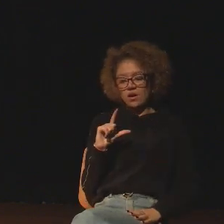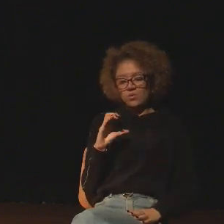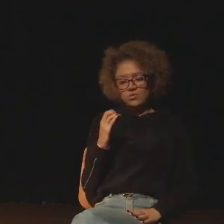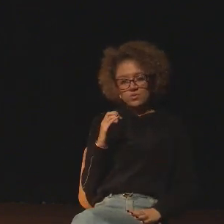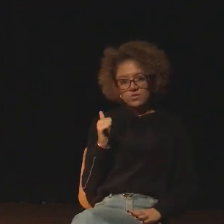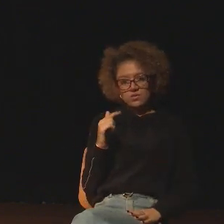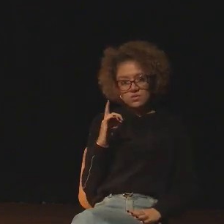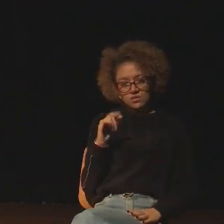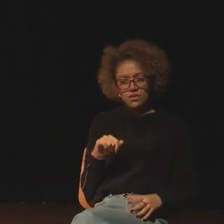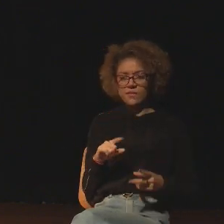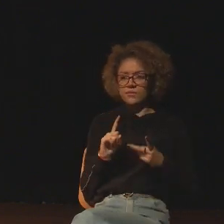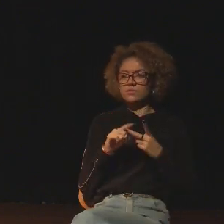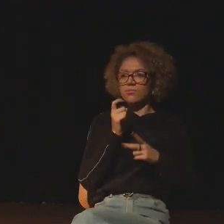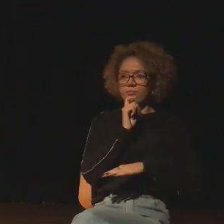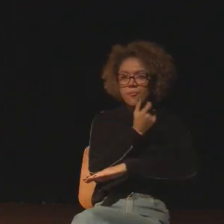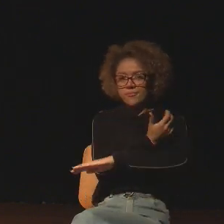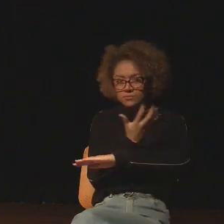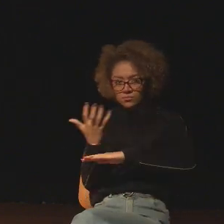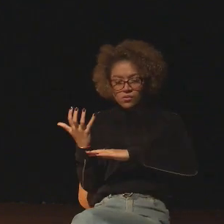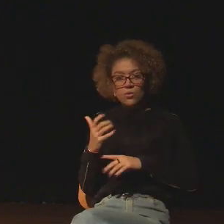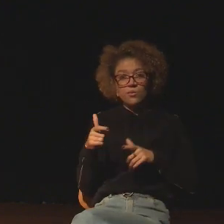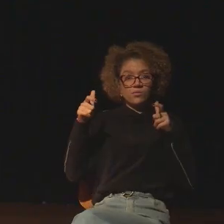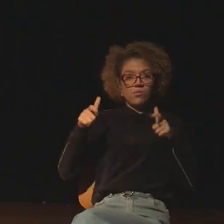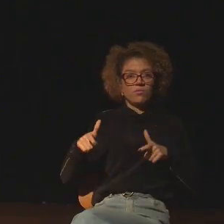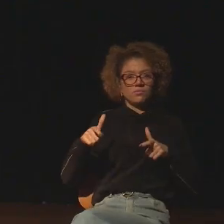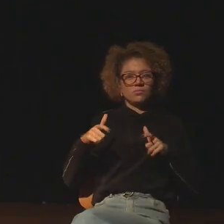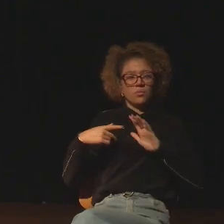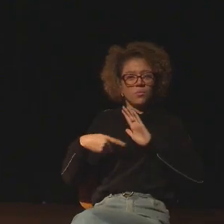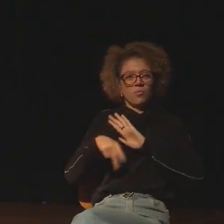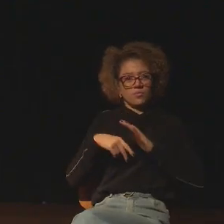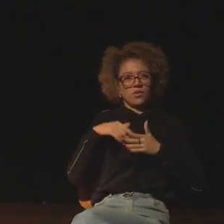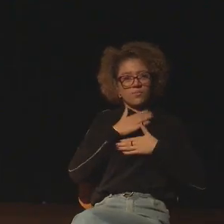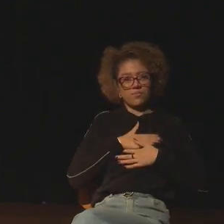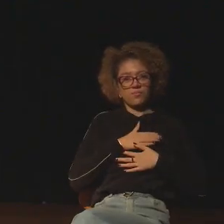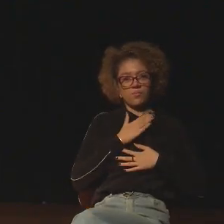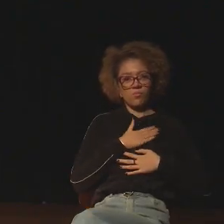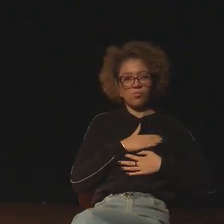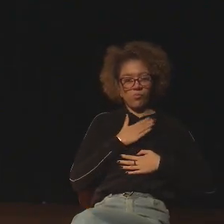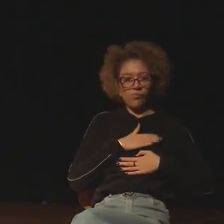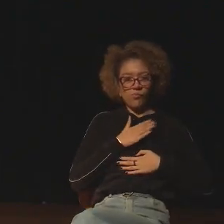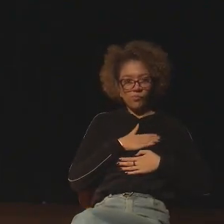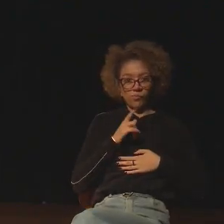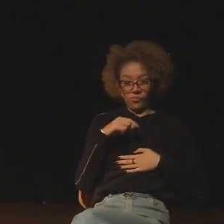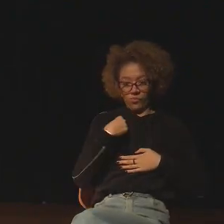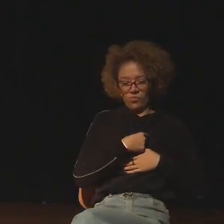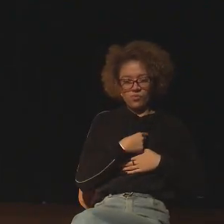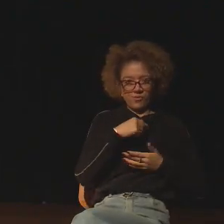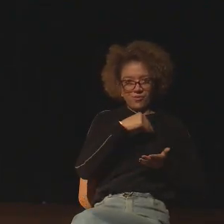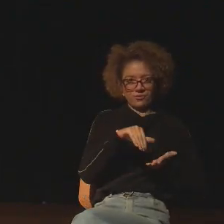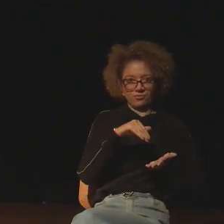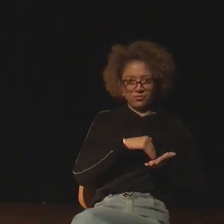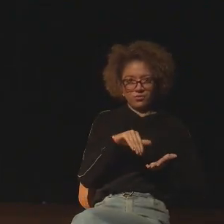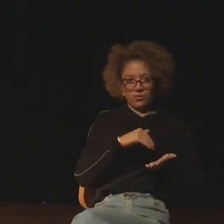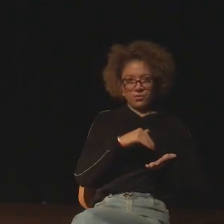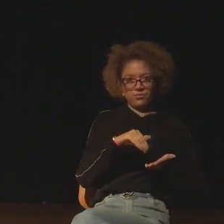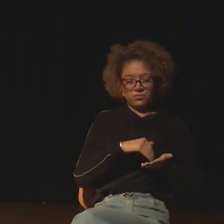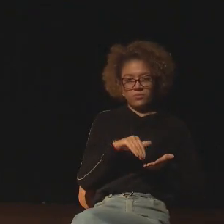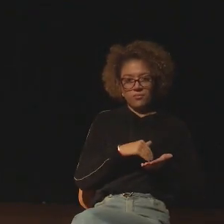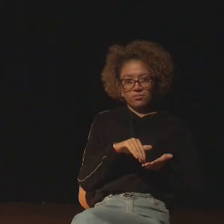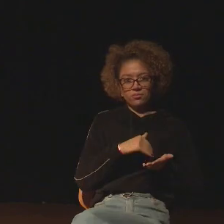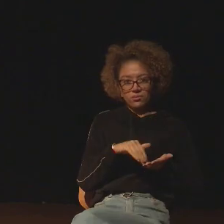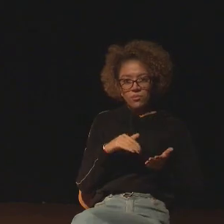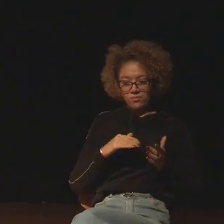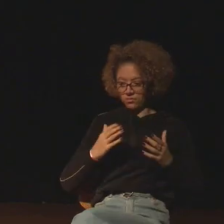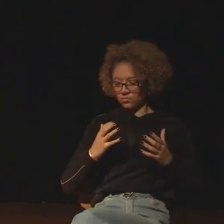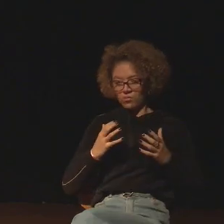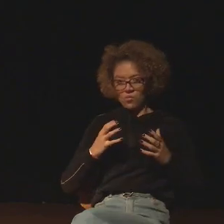verdes, espaços de estar, permanência. A nossa equipe, especificamente no gabinete, ligado diretamente à secretária, é uma